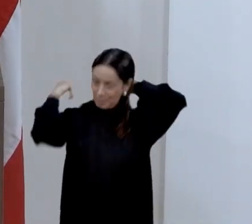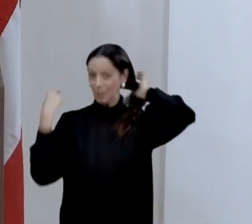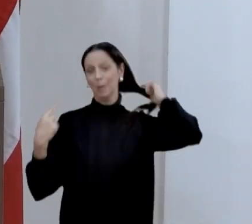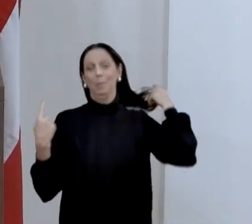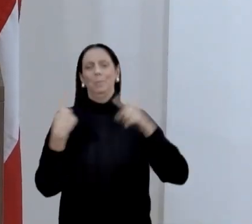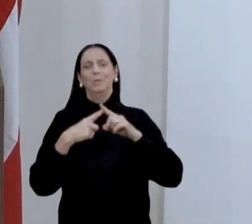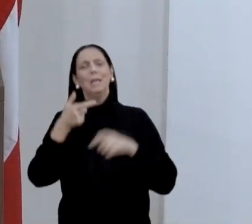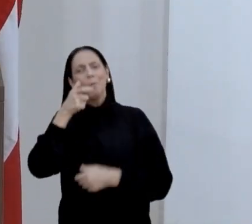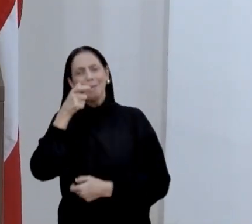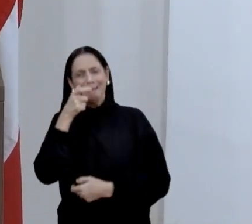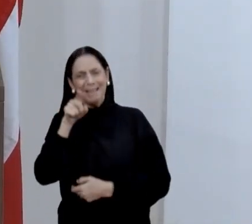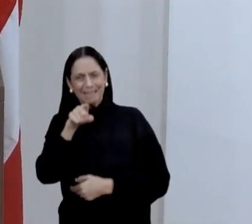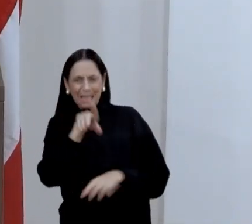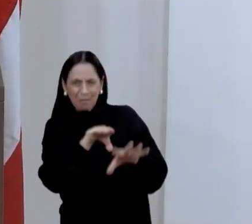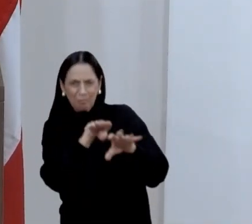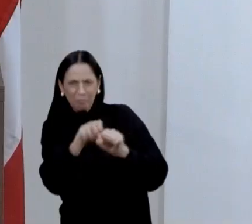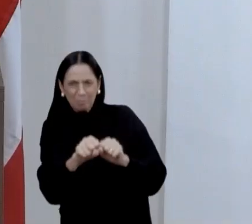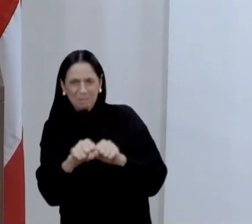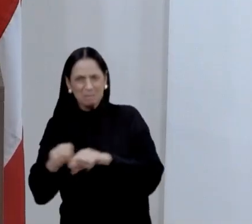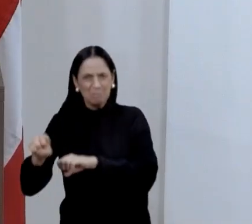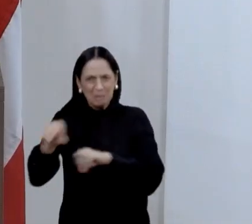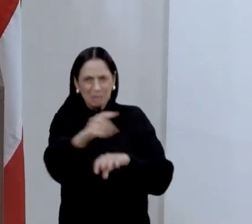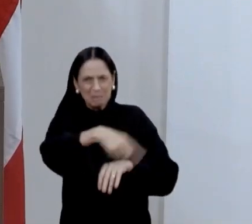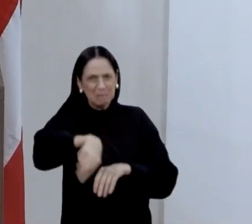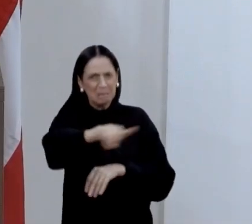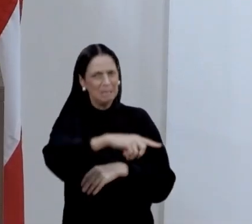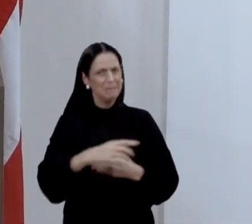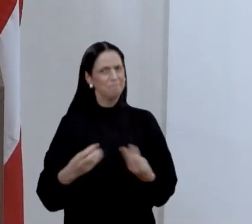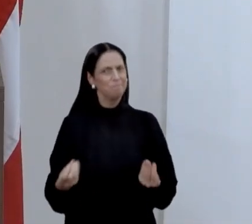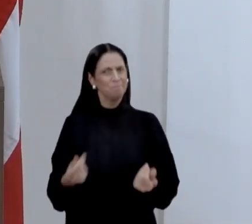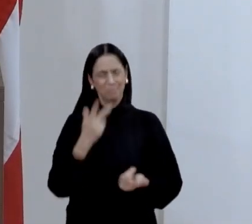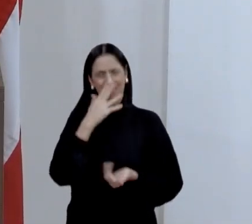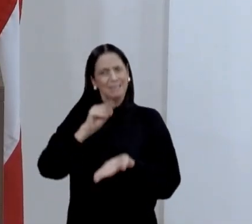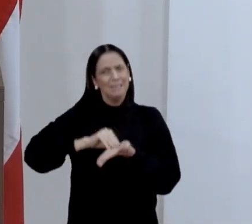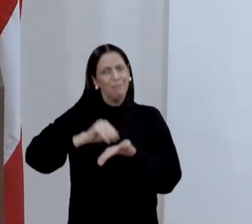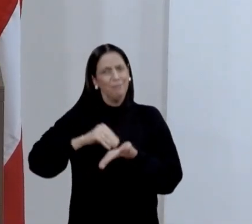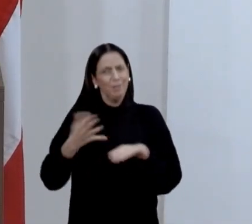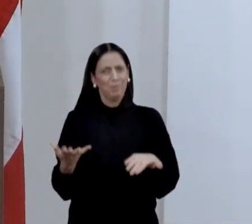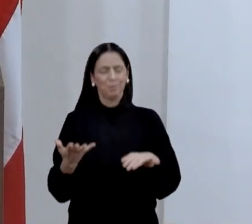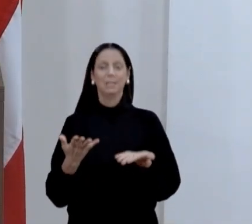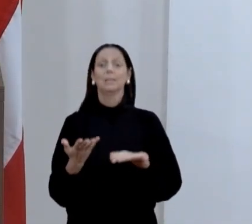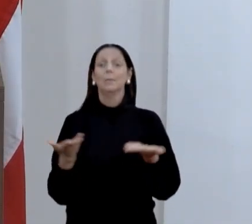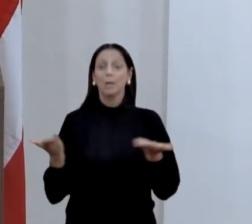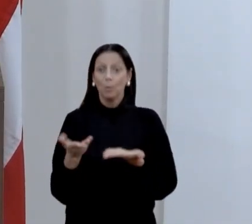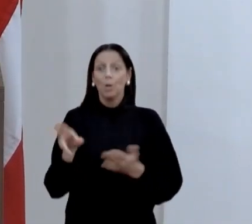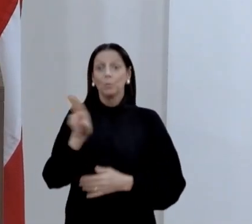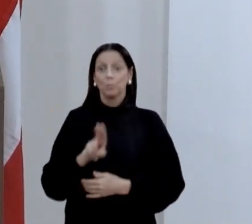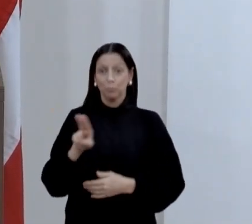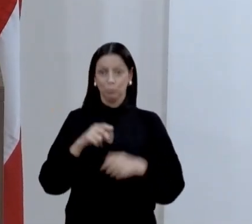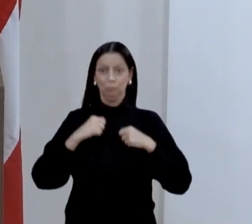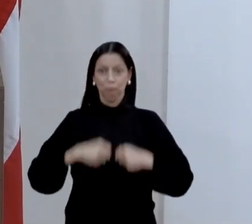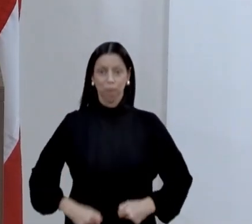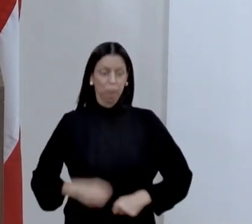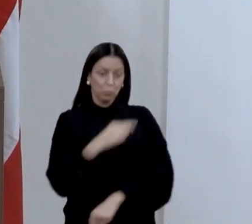nossas crianças. Então eu falo, pelo menos eles têm nos escutado aqui e têm resolvido. Botaram agora um uniforme, que até então não tinha nem